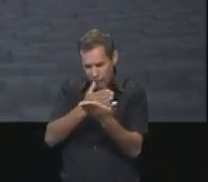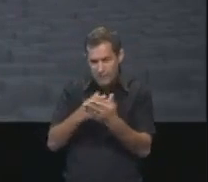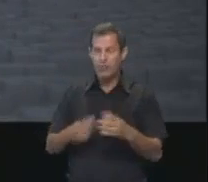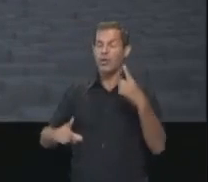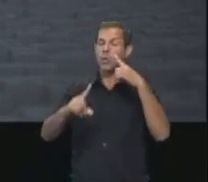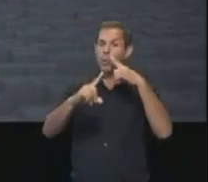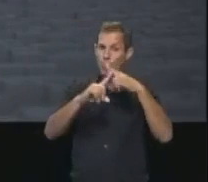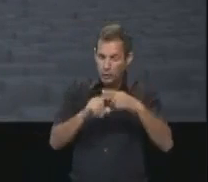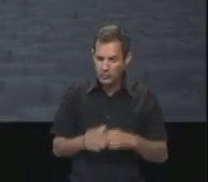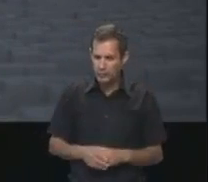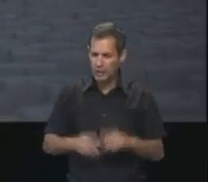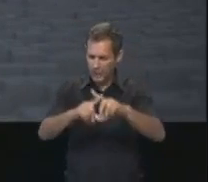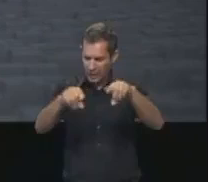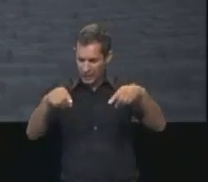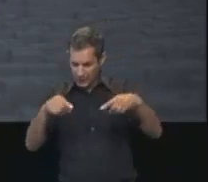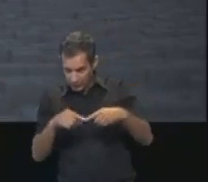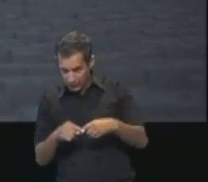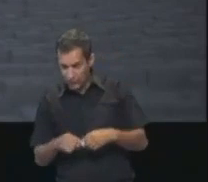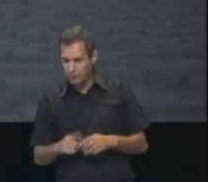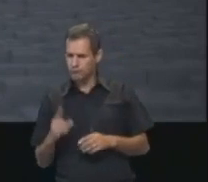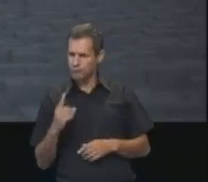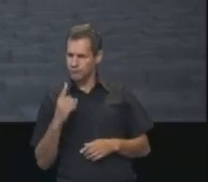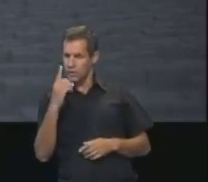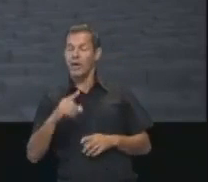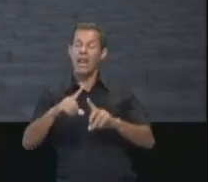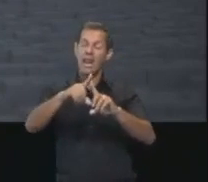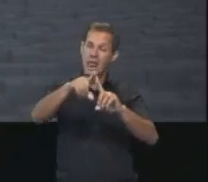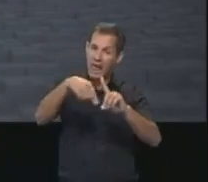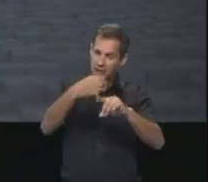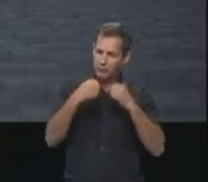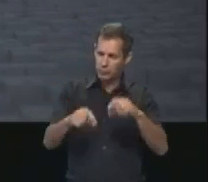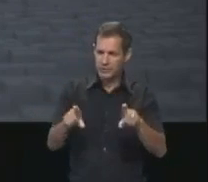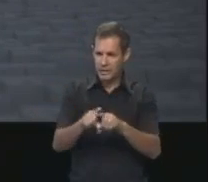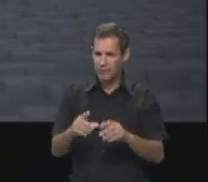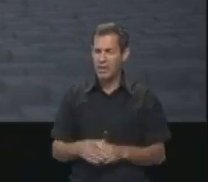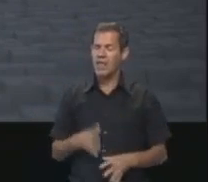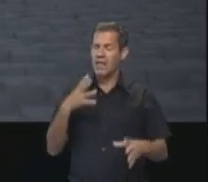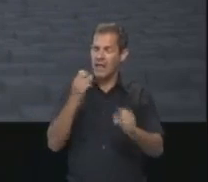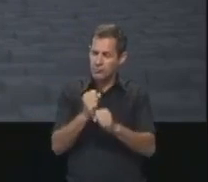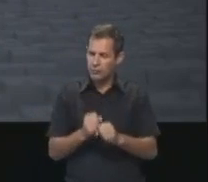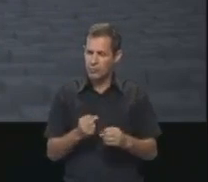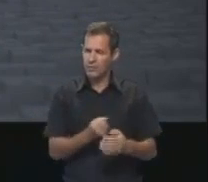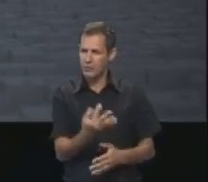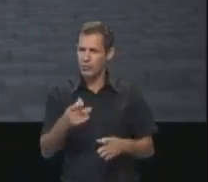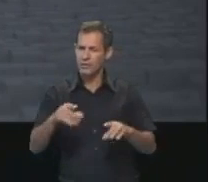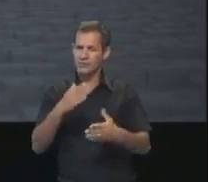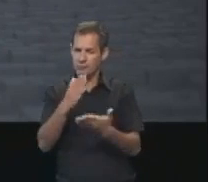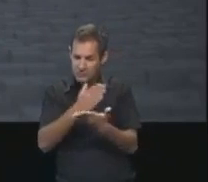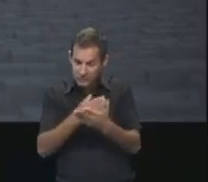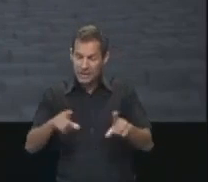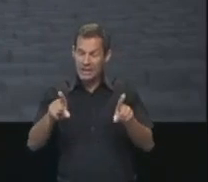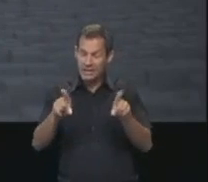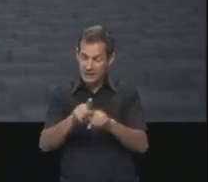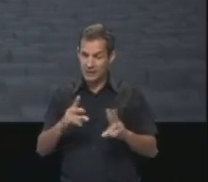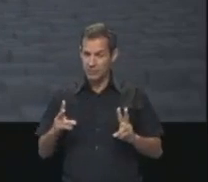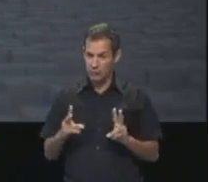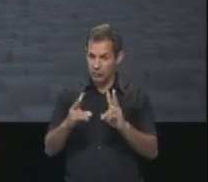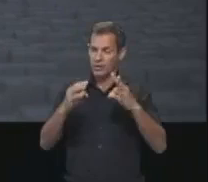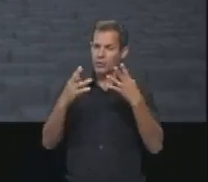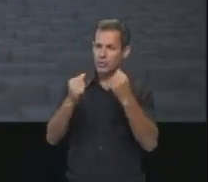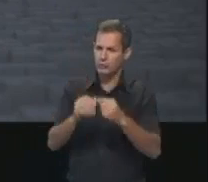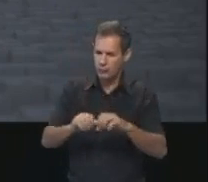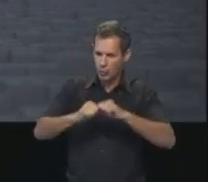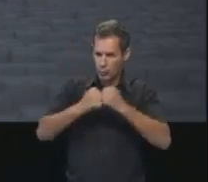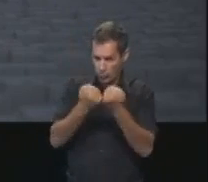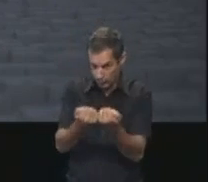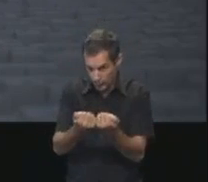fatias, multiplicando sua área pela sua altura. Depois, podemos somar o volume de todas as fatias e chegar ao volume total